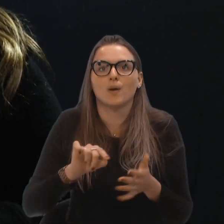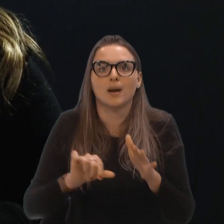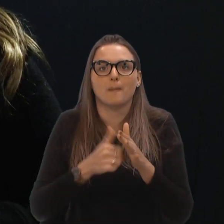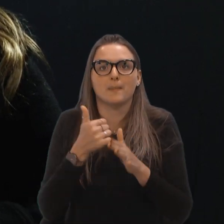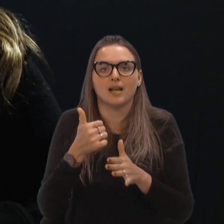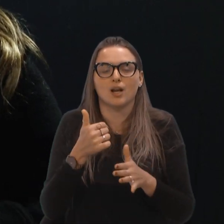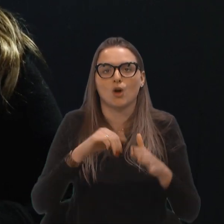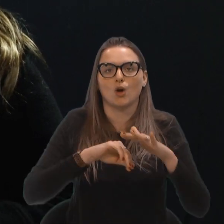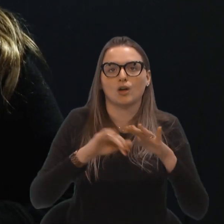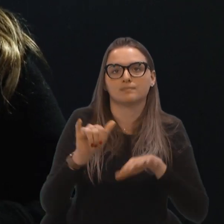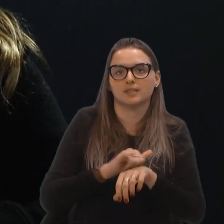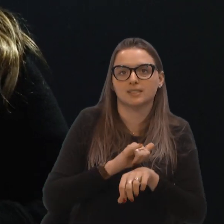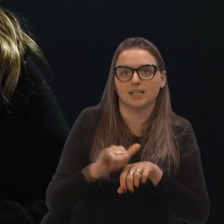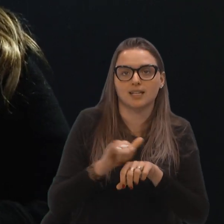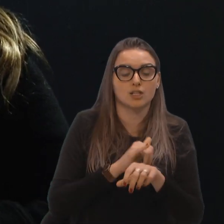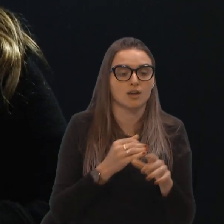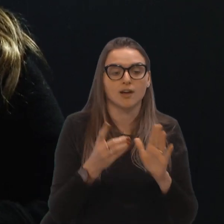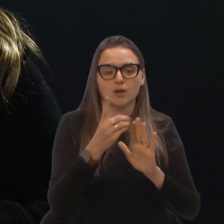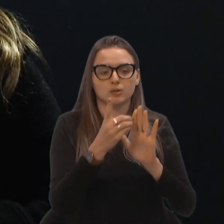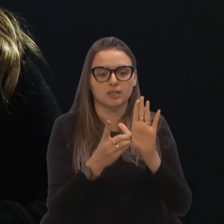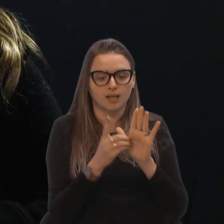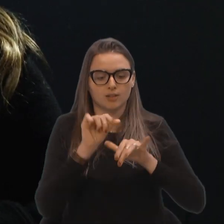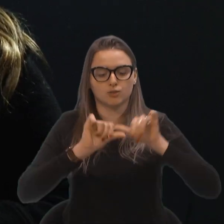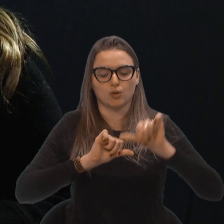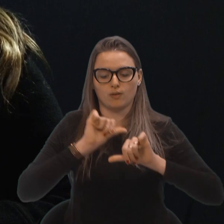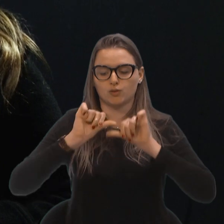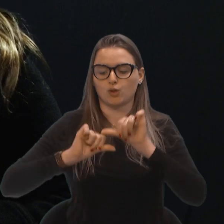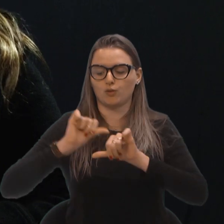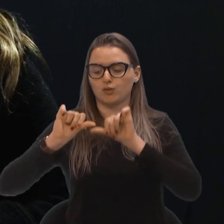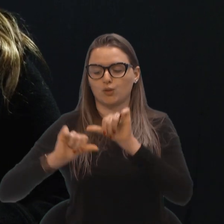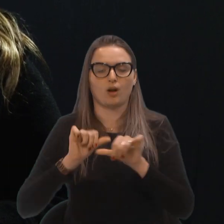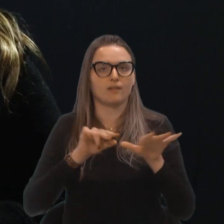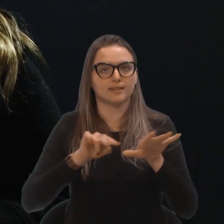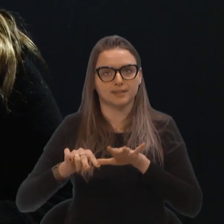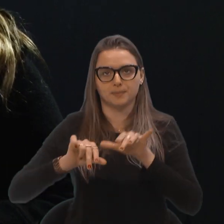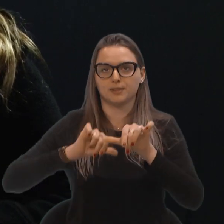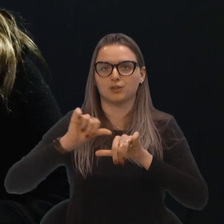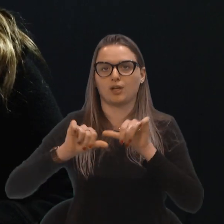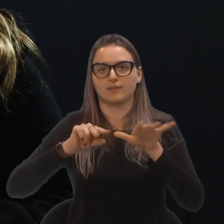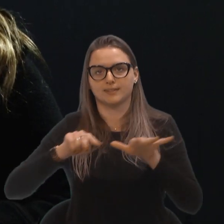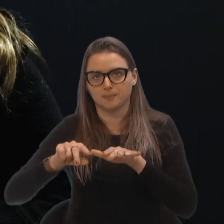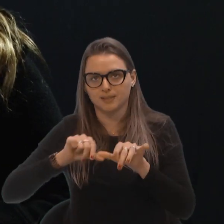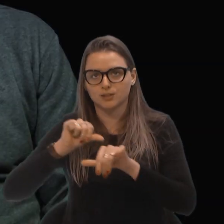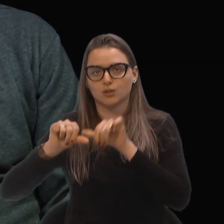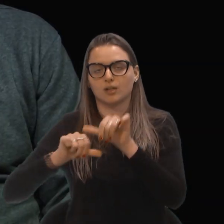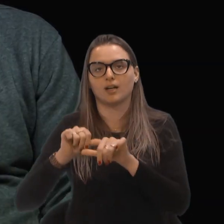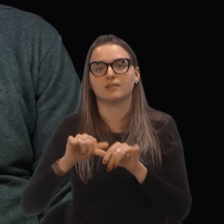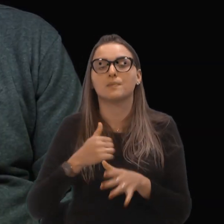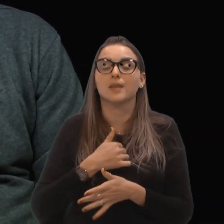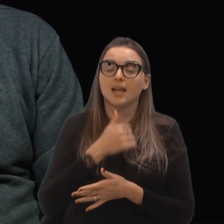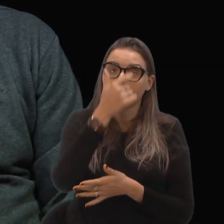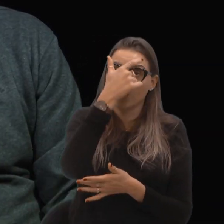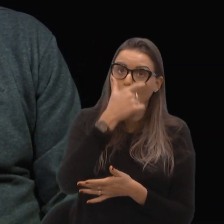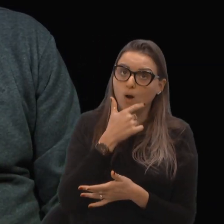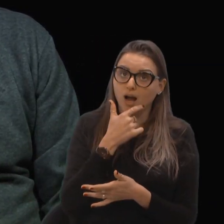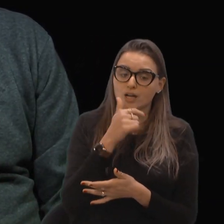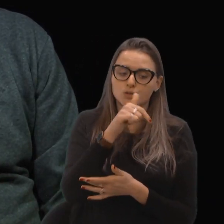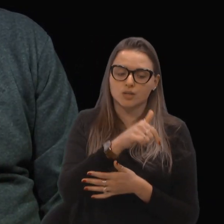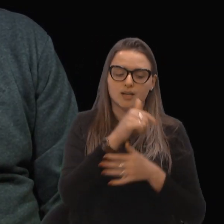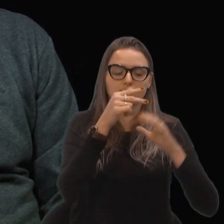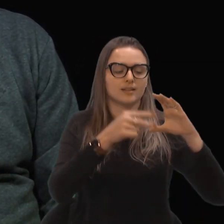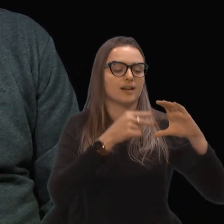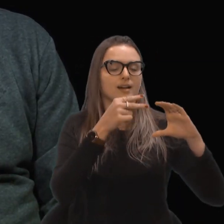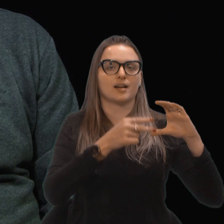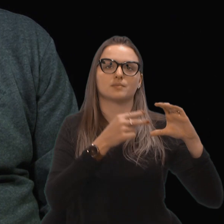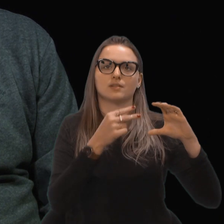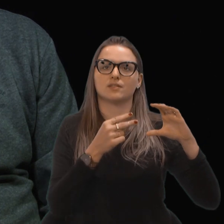melhor caminho, tanto é que os decretos eles eram editados sucessivamente, de uma semana para outra. Acho que aqui